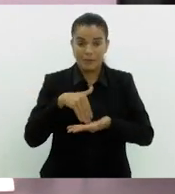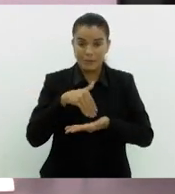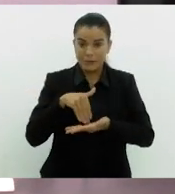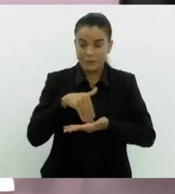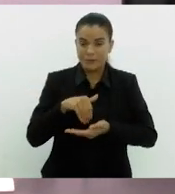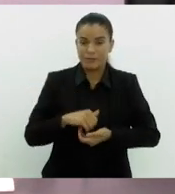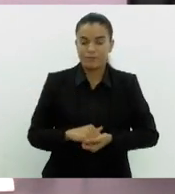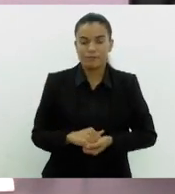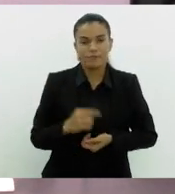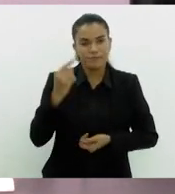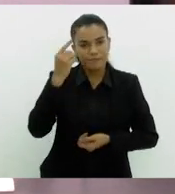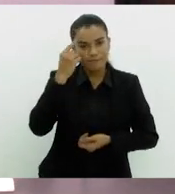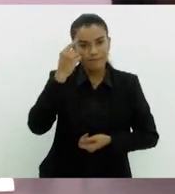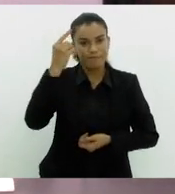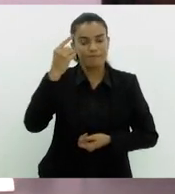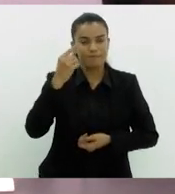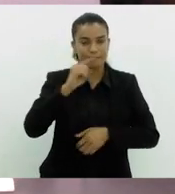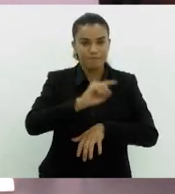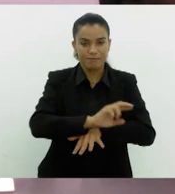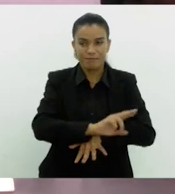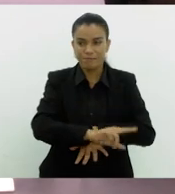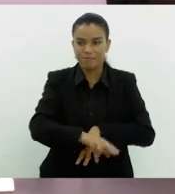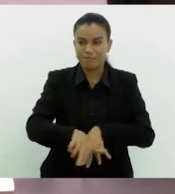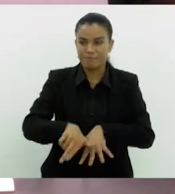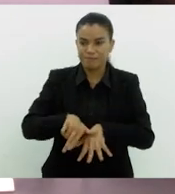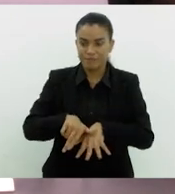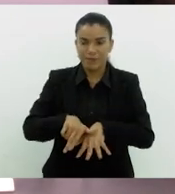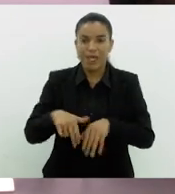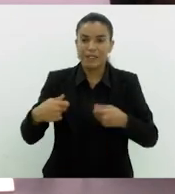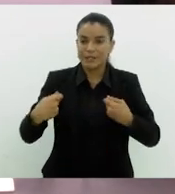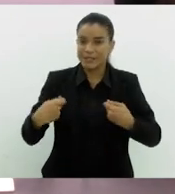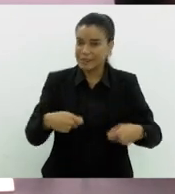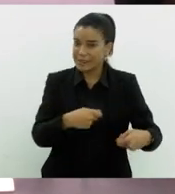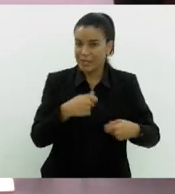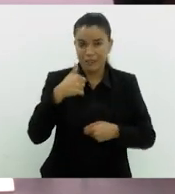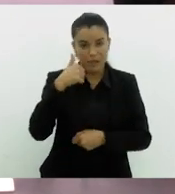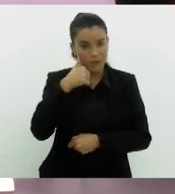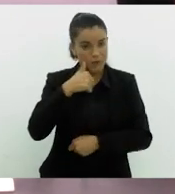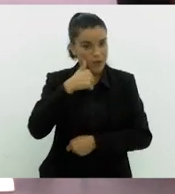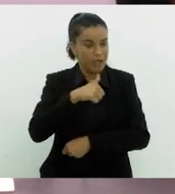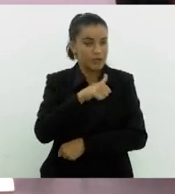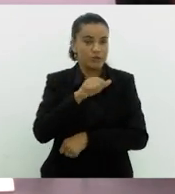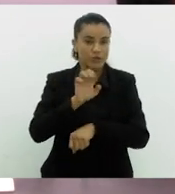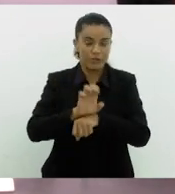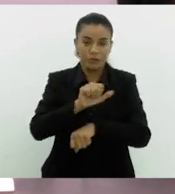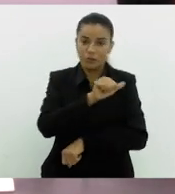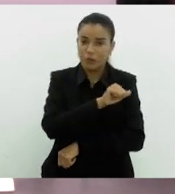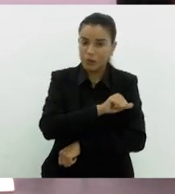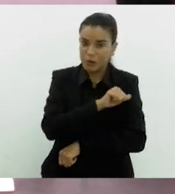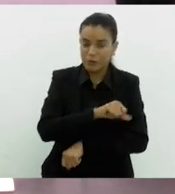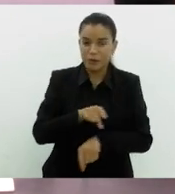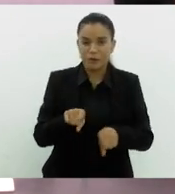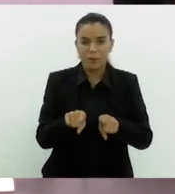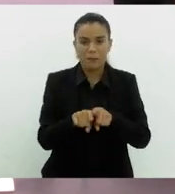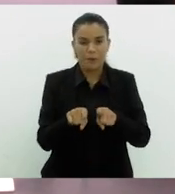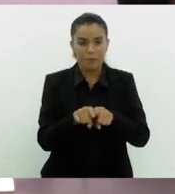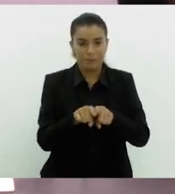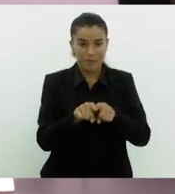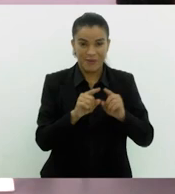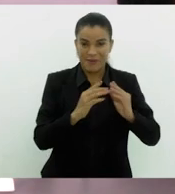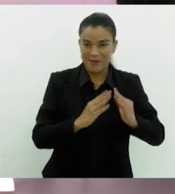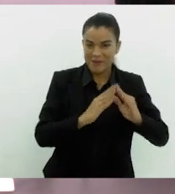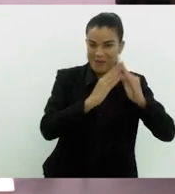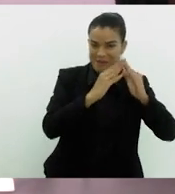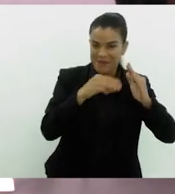conta de pensar as múltiplas demandas das mulheres fluminenses, pensando as mulheres desde a Maré,